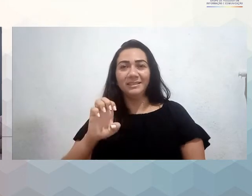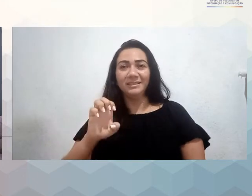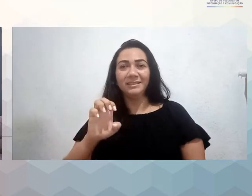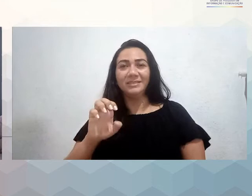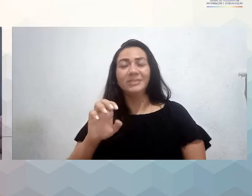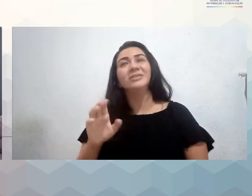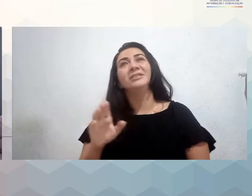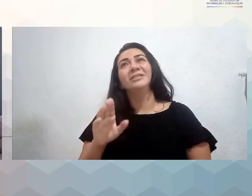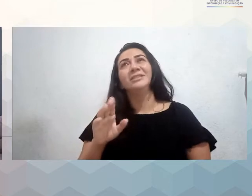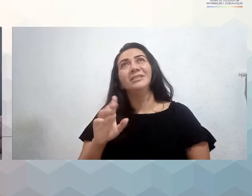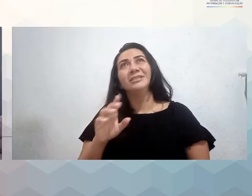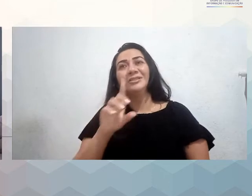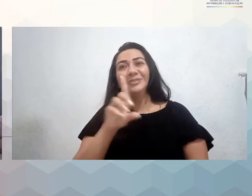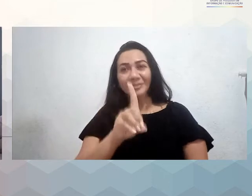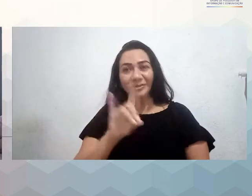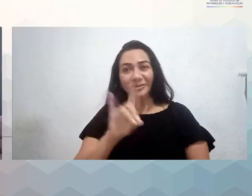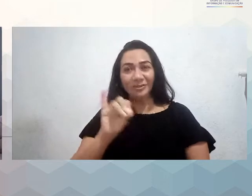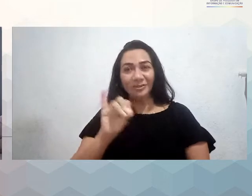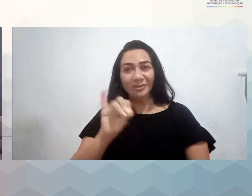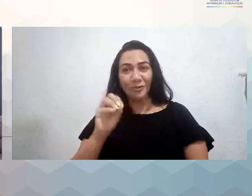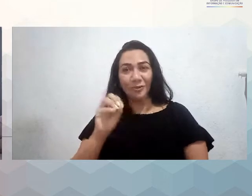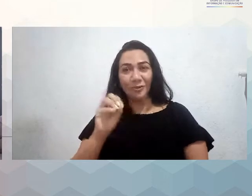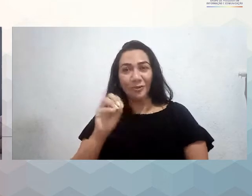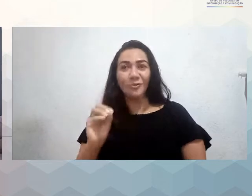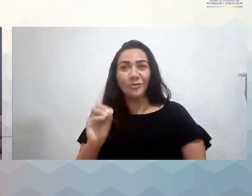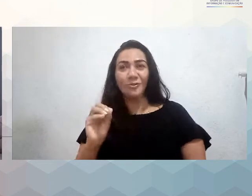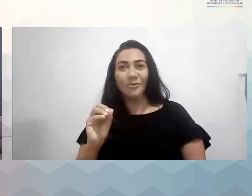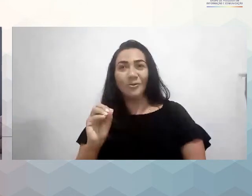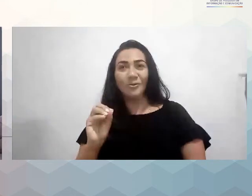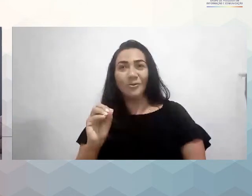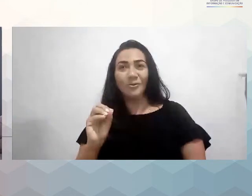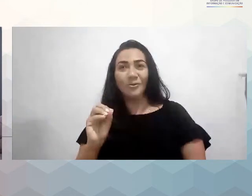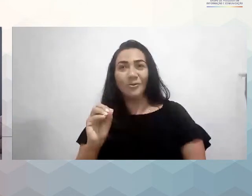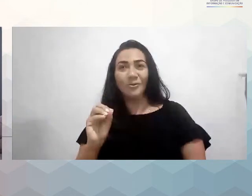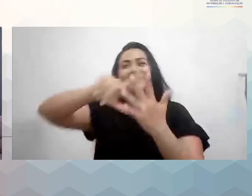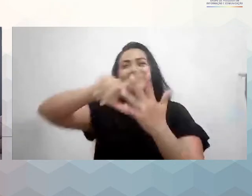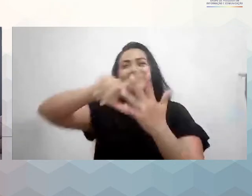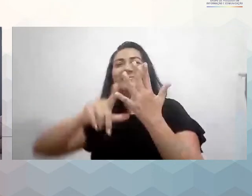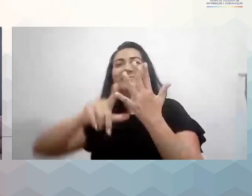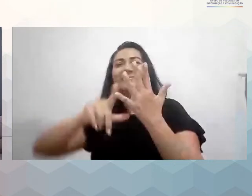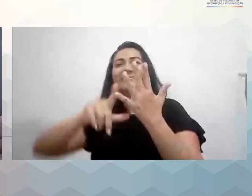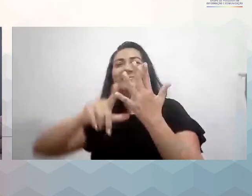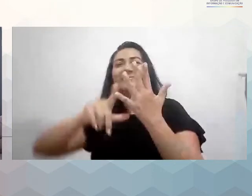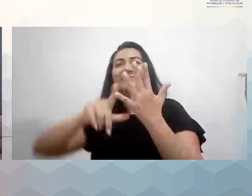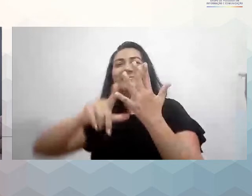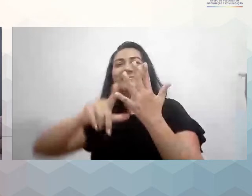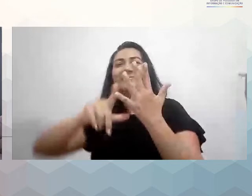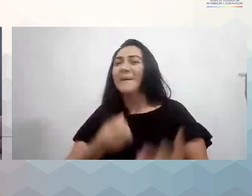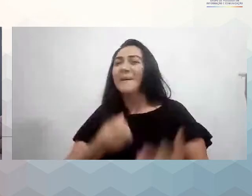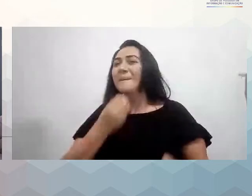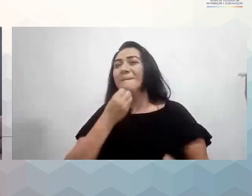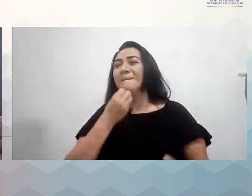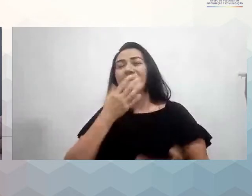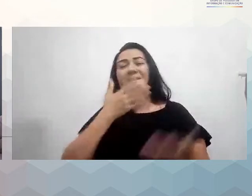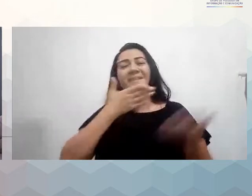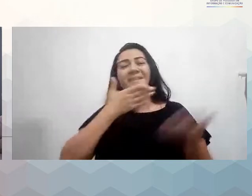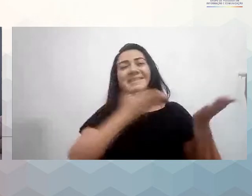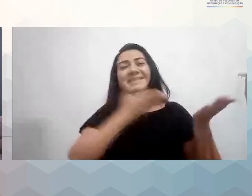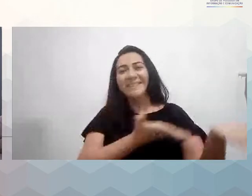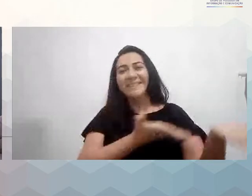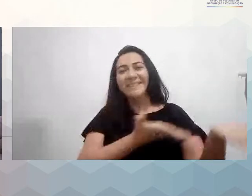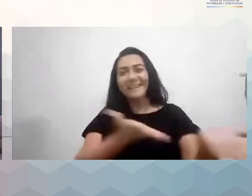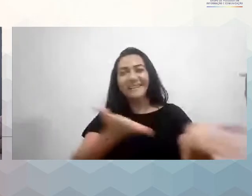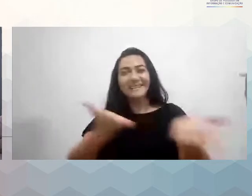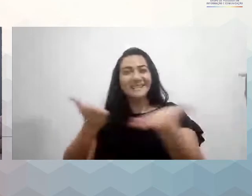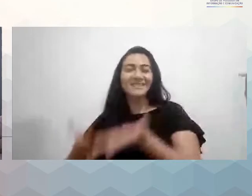Evely, Leslie, Márcia Regina. Eu quero dar as boas-vindas a você, que eu